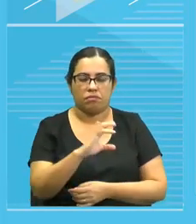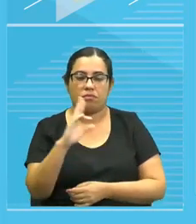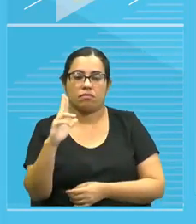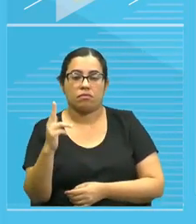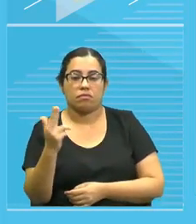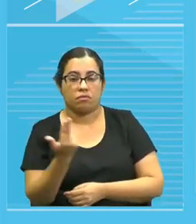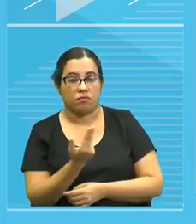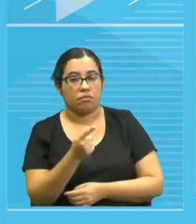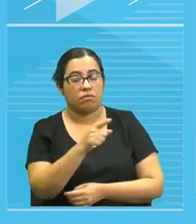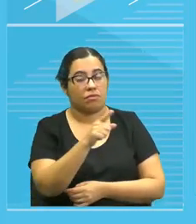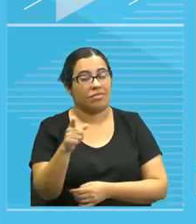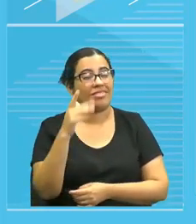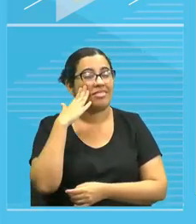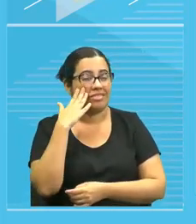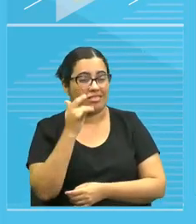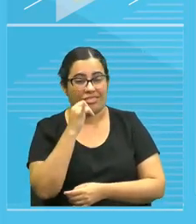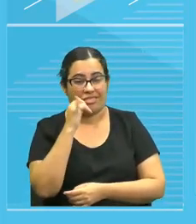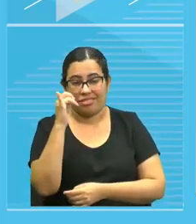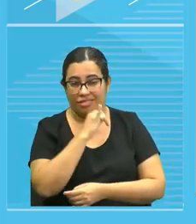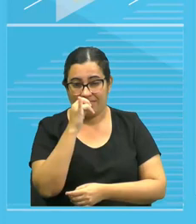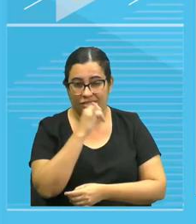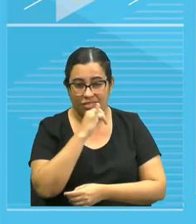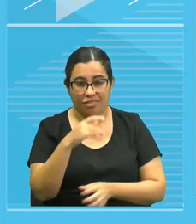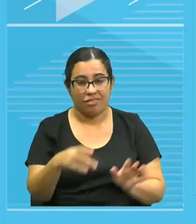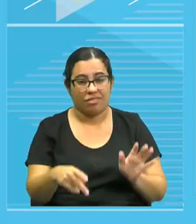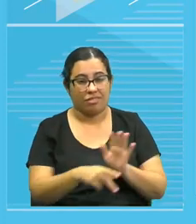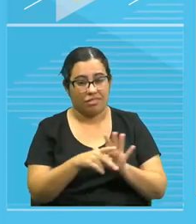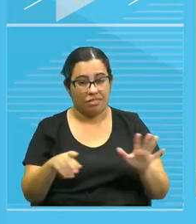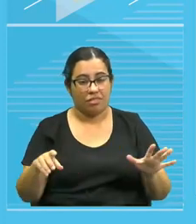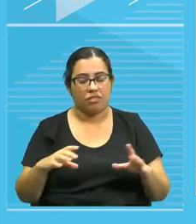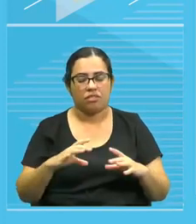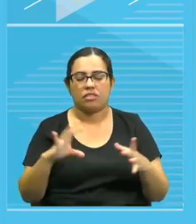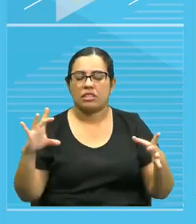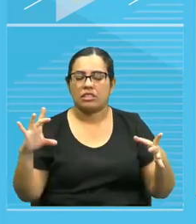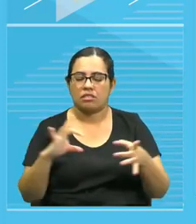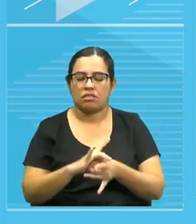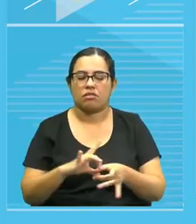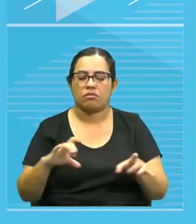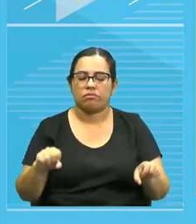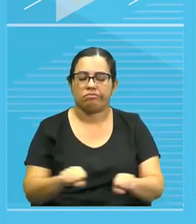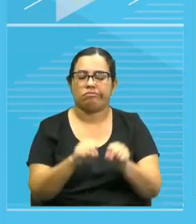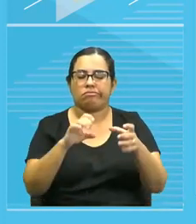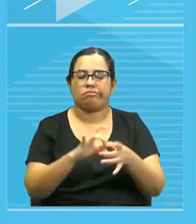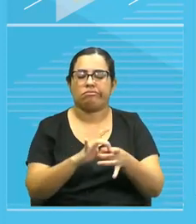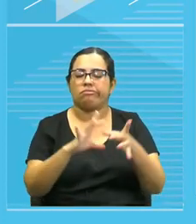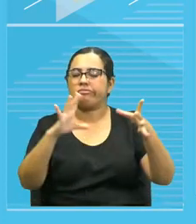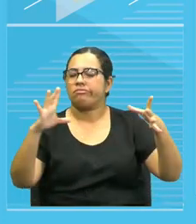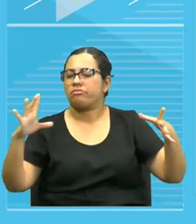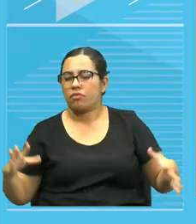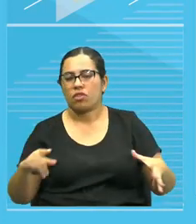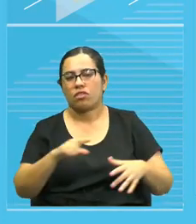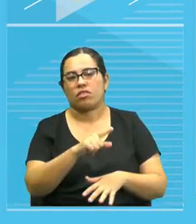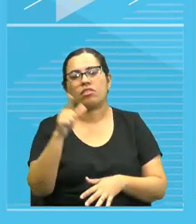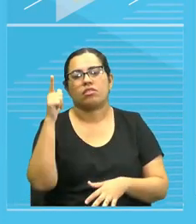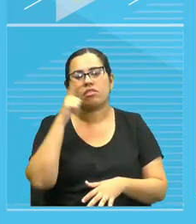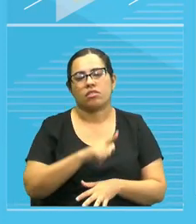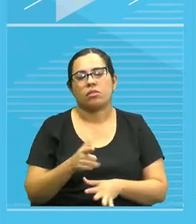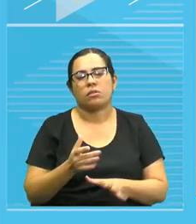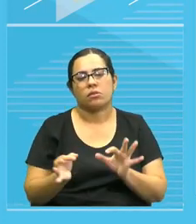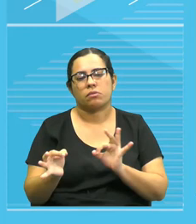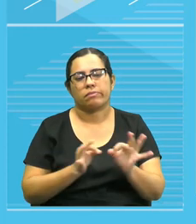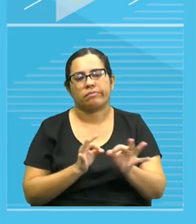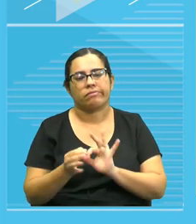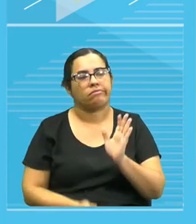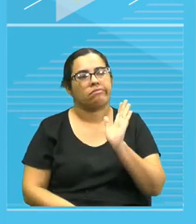se você sabe a energia necessária para romper essa ligação você consegue montar a entalpia